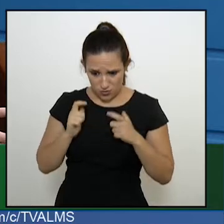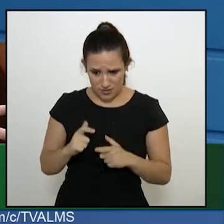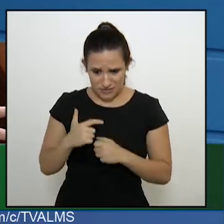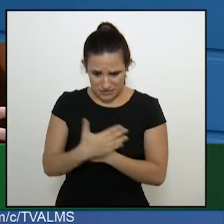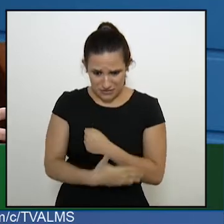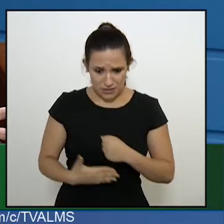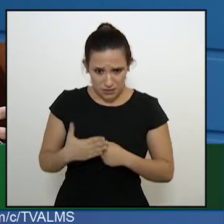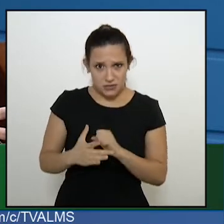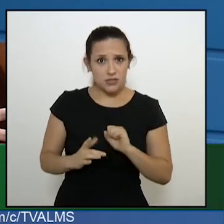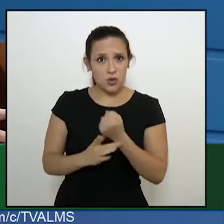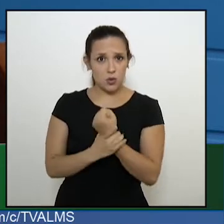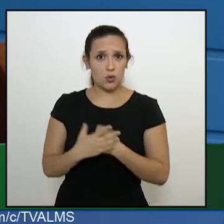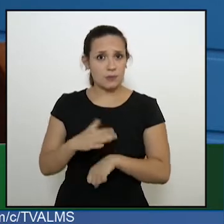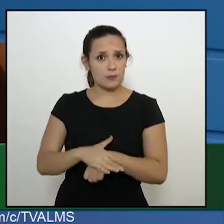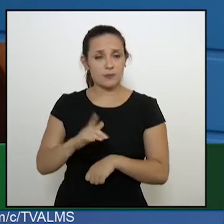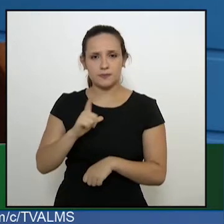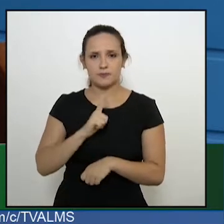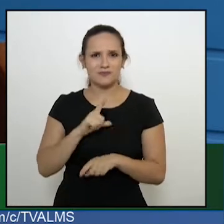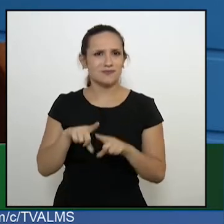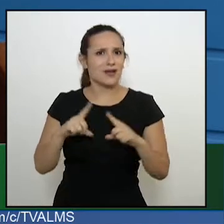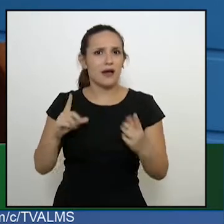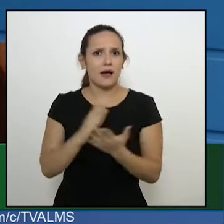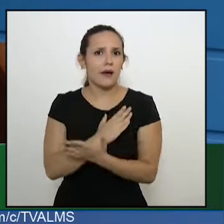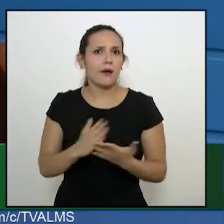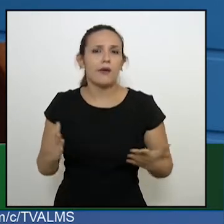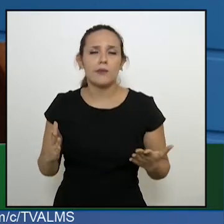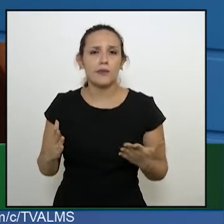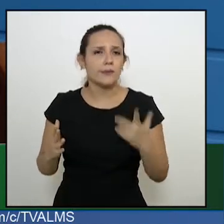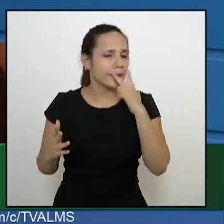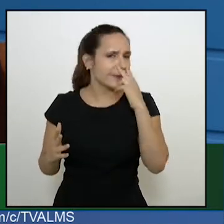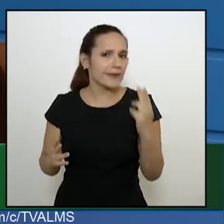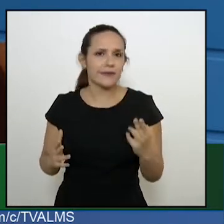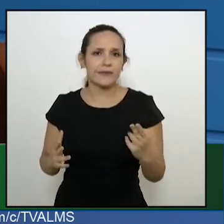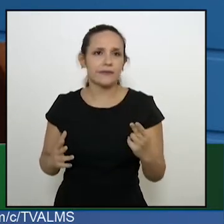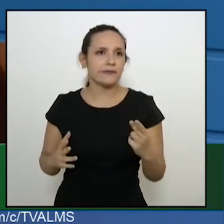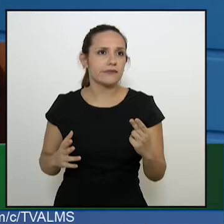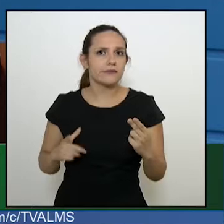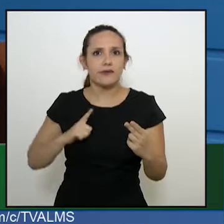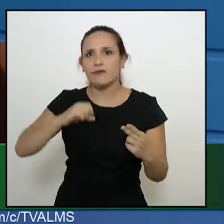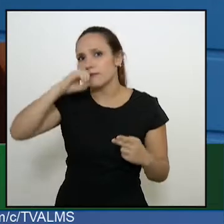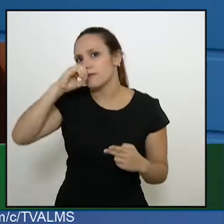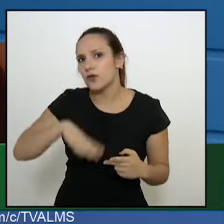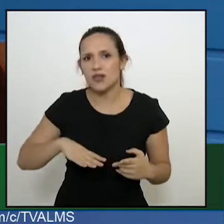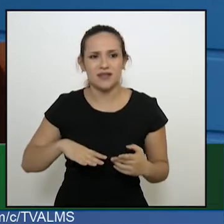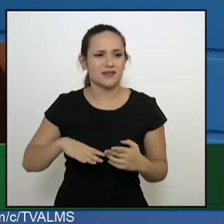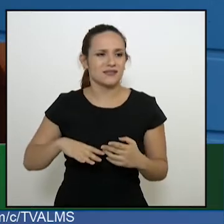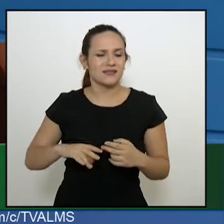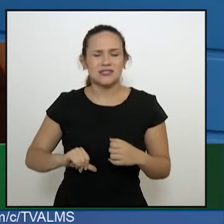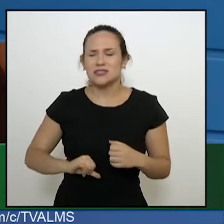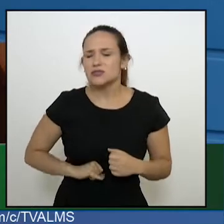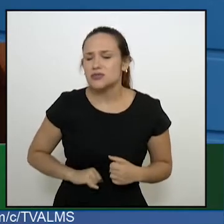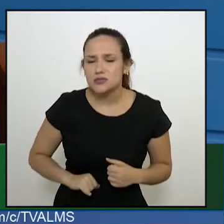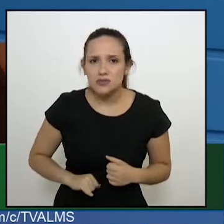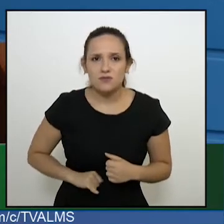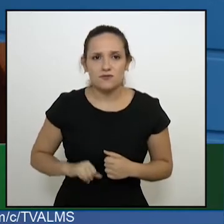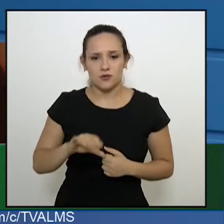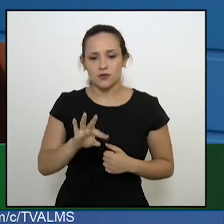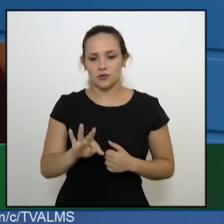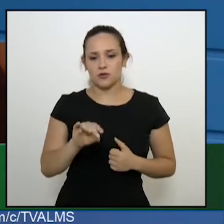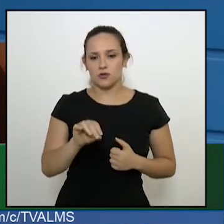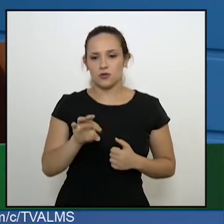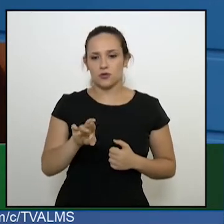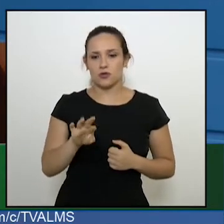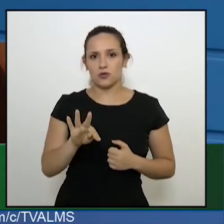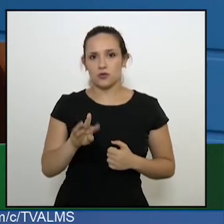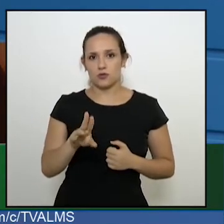para a mulher, para muitas delas é um espaço de violência, de tortura